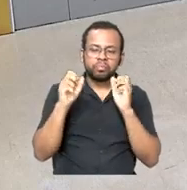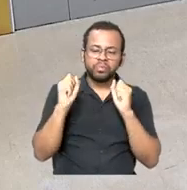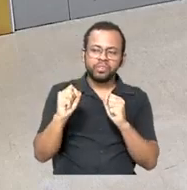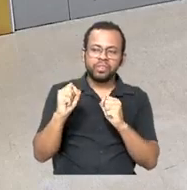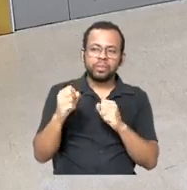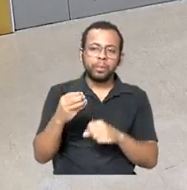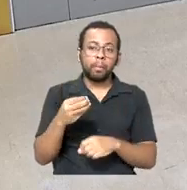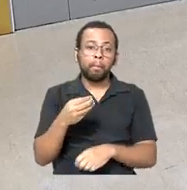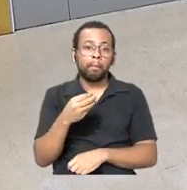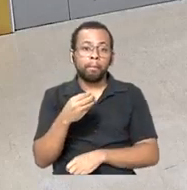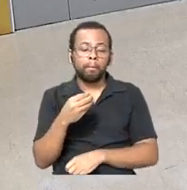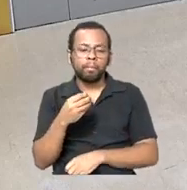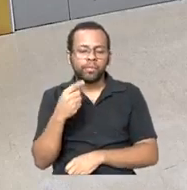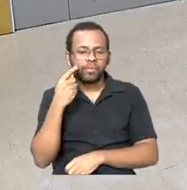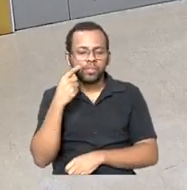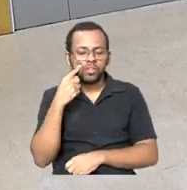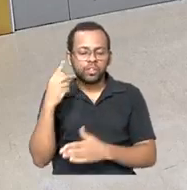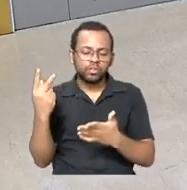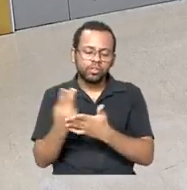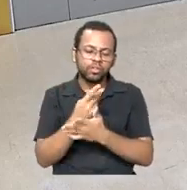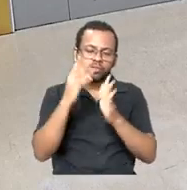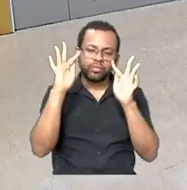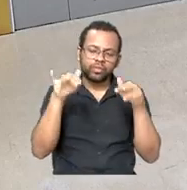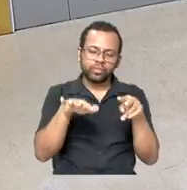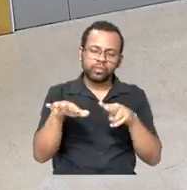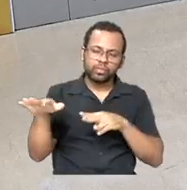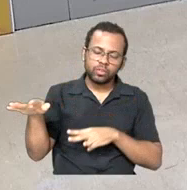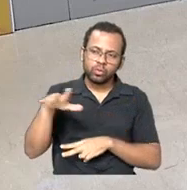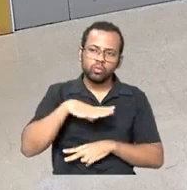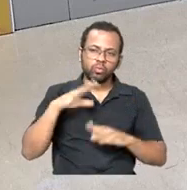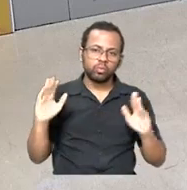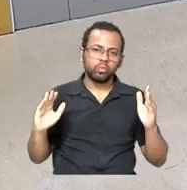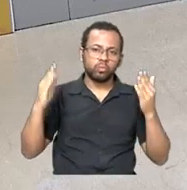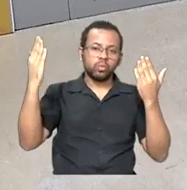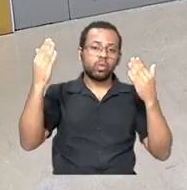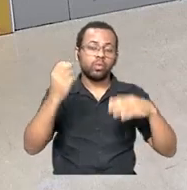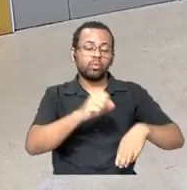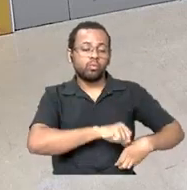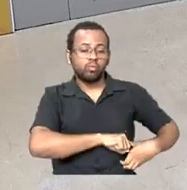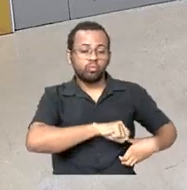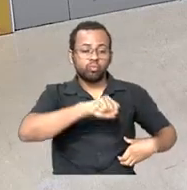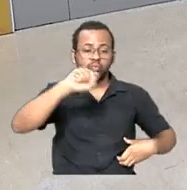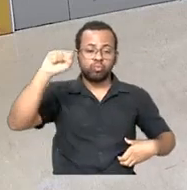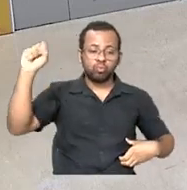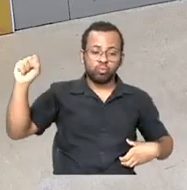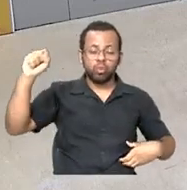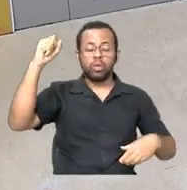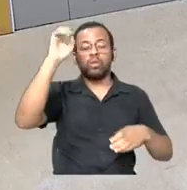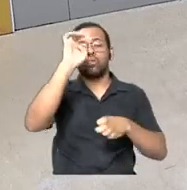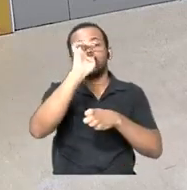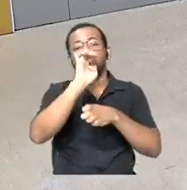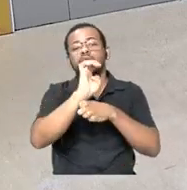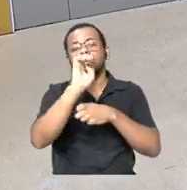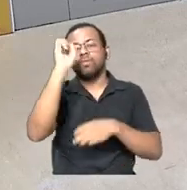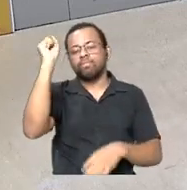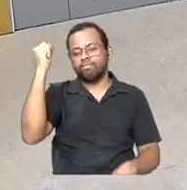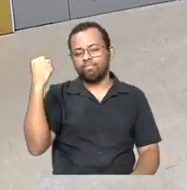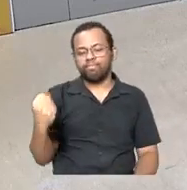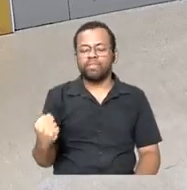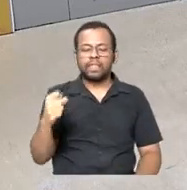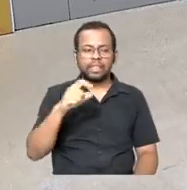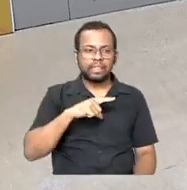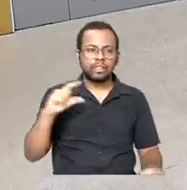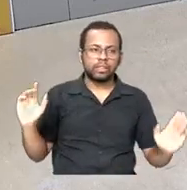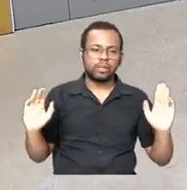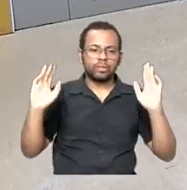acontecer hoje como estamos no fim de semana da comemoração da emancipação do Estado de Sergipe né então tem